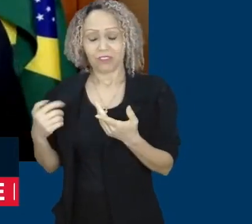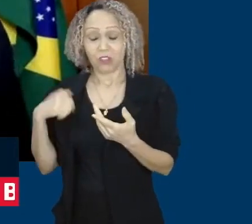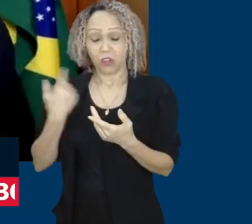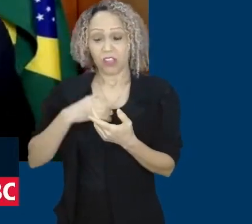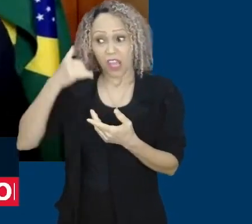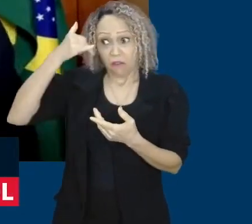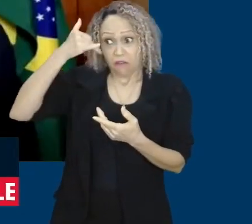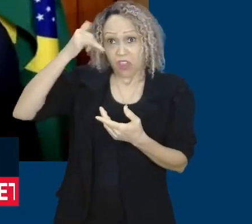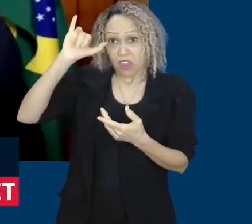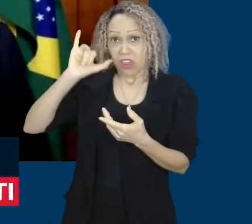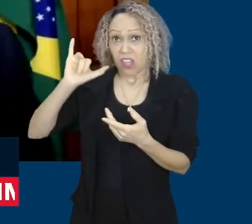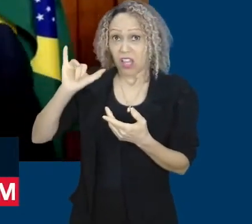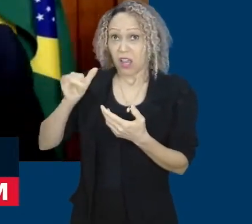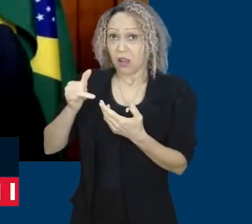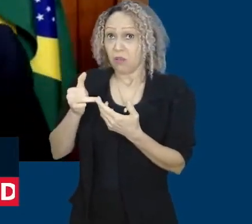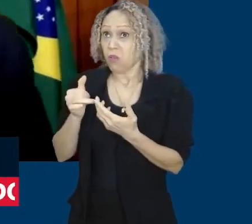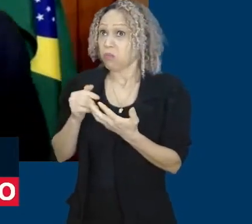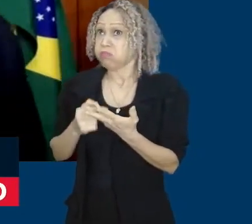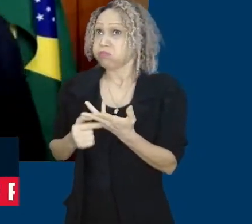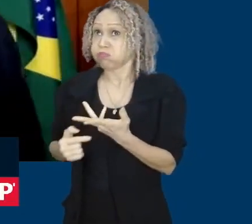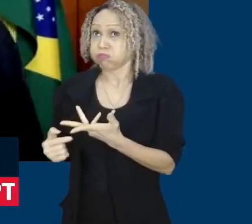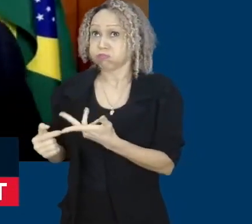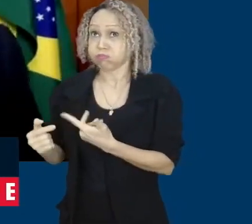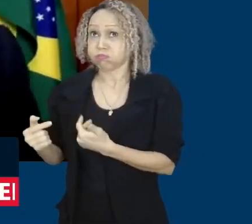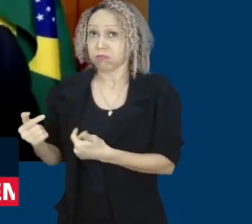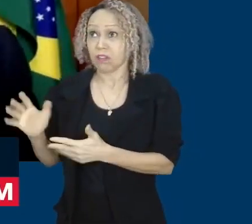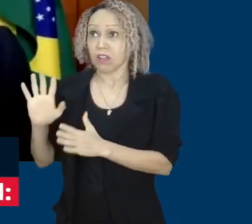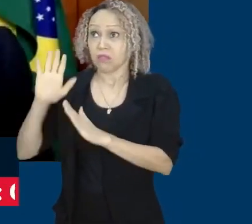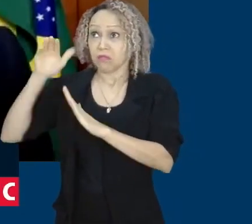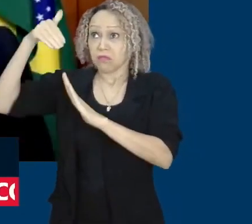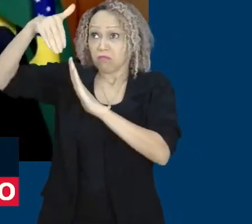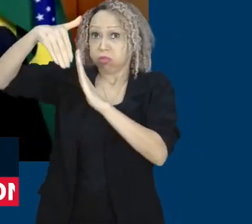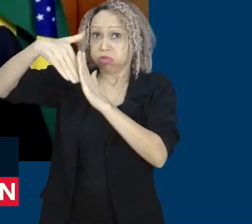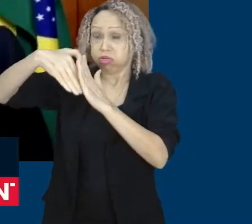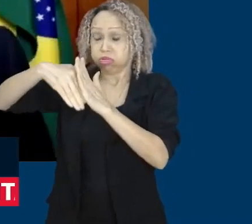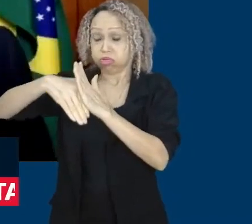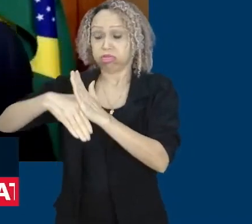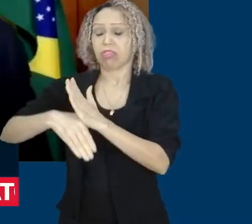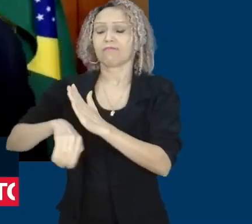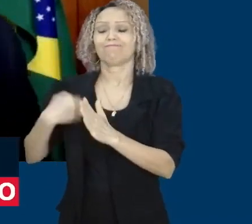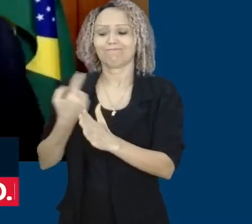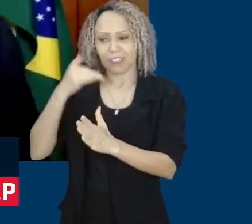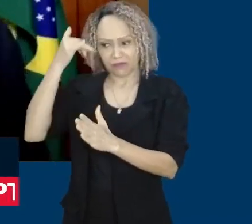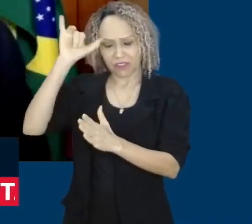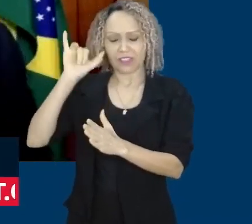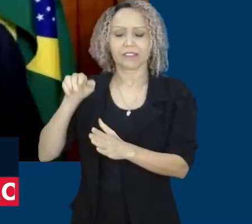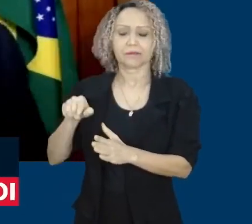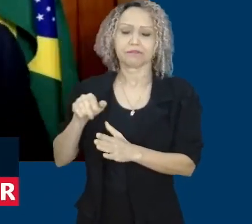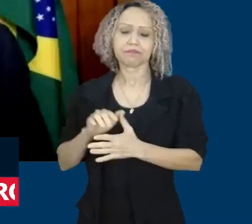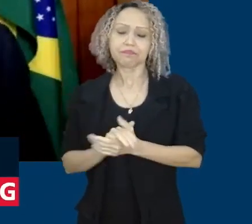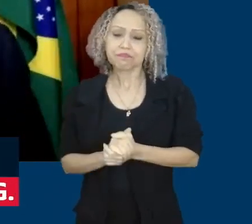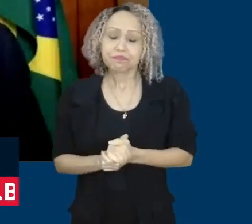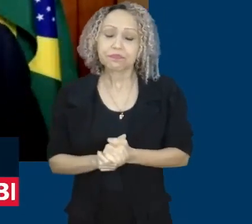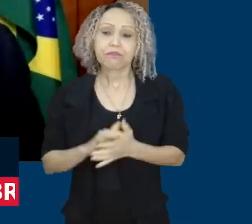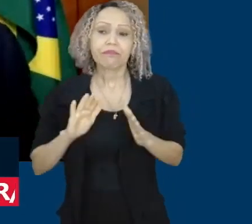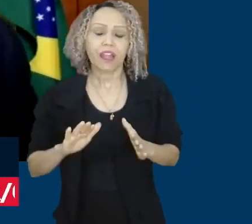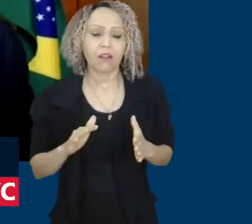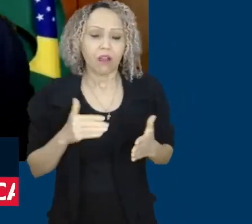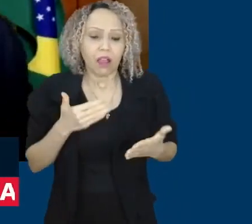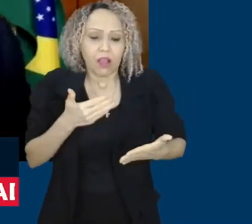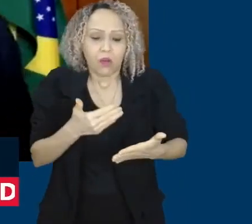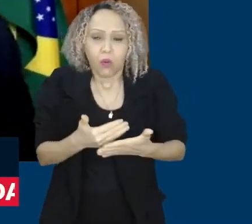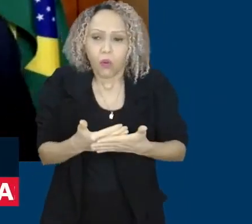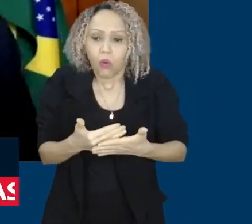E hoje nós temos uma enorme tarefa evidente, que é viabilizar agora no final